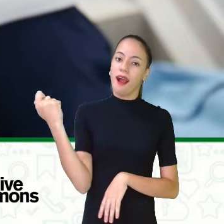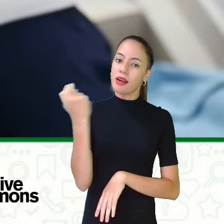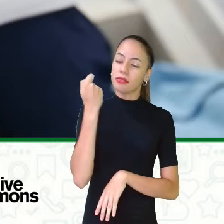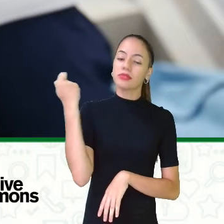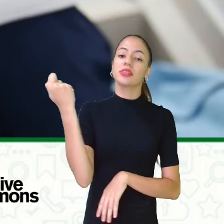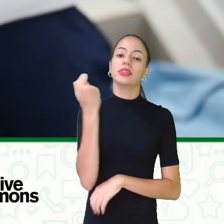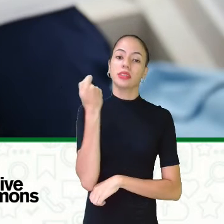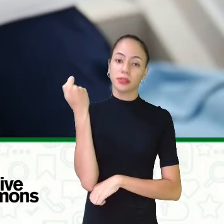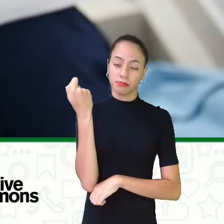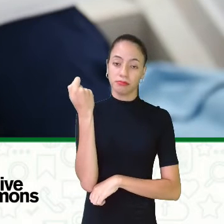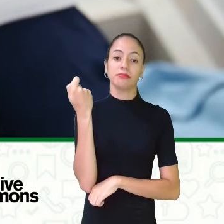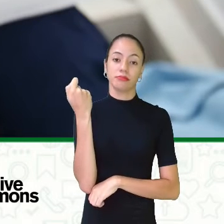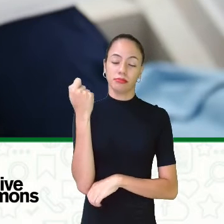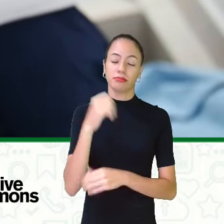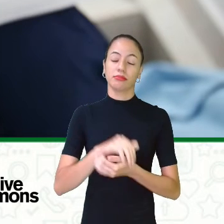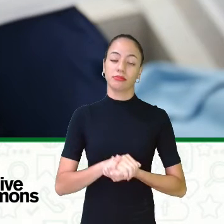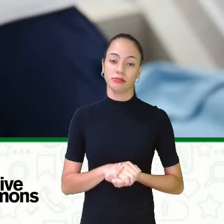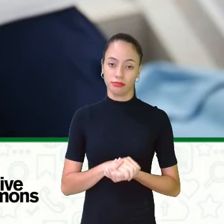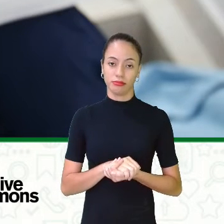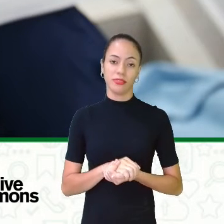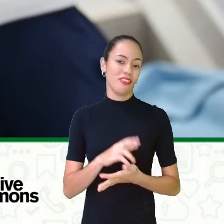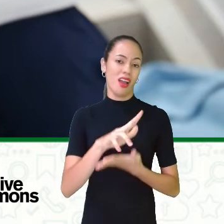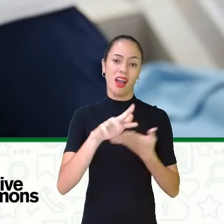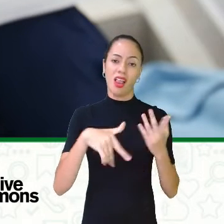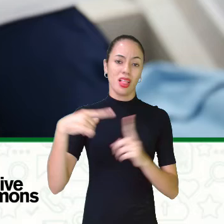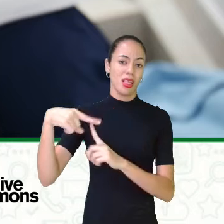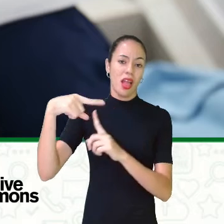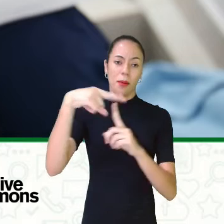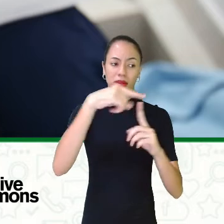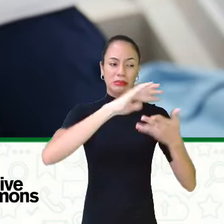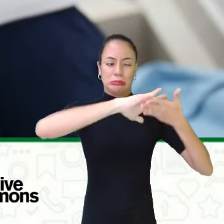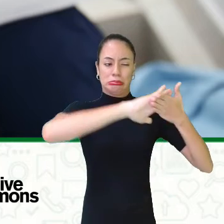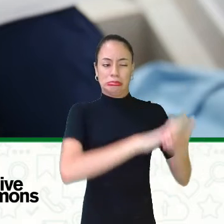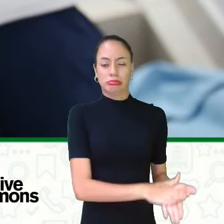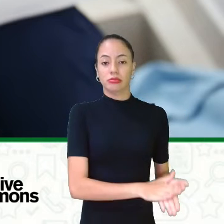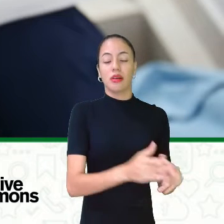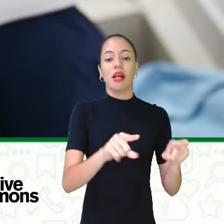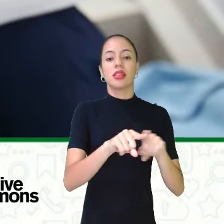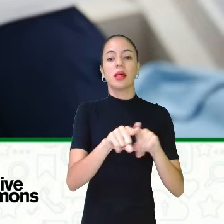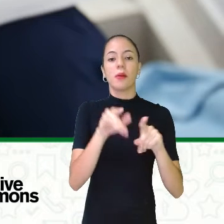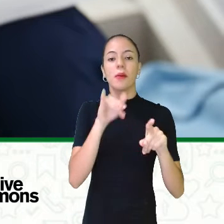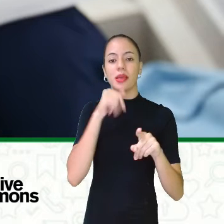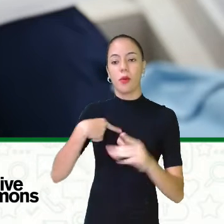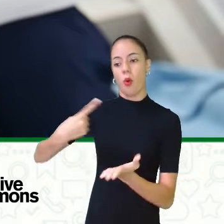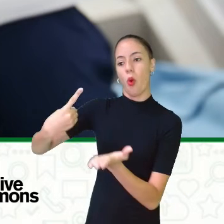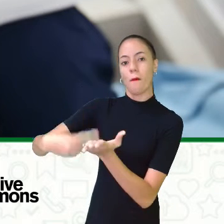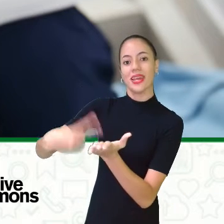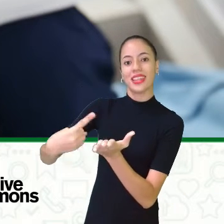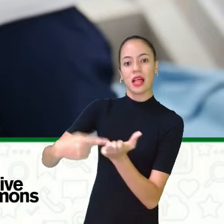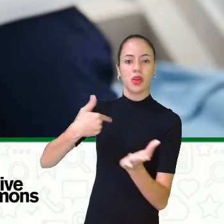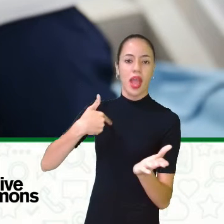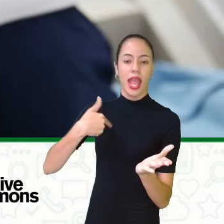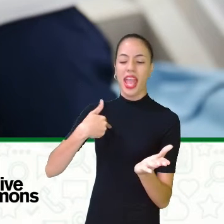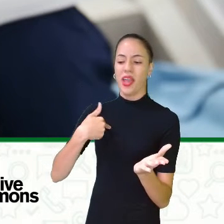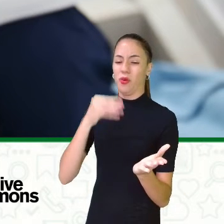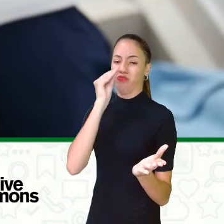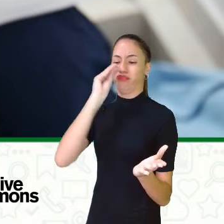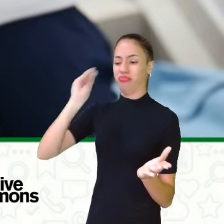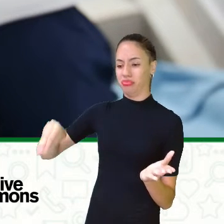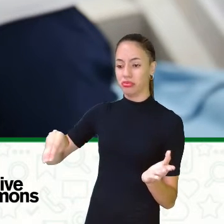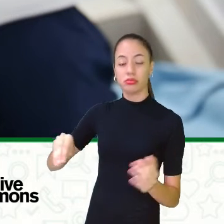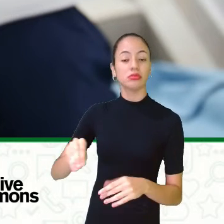mais variados tipos, não cumprir com o que foi acordado, fazer